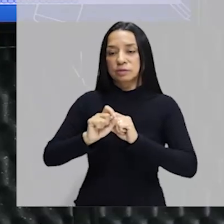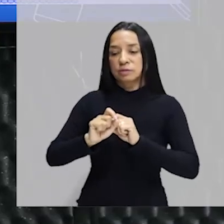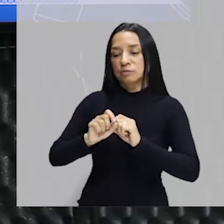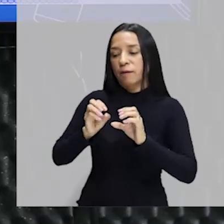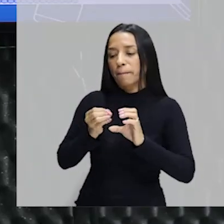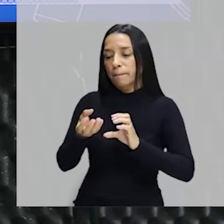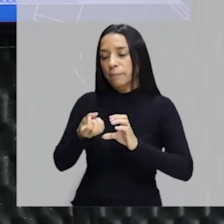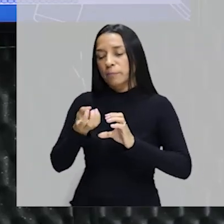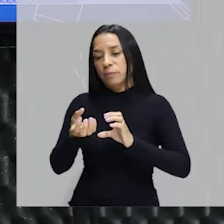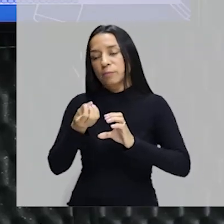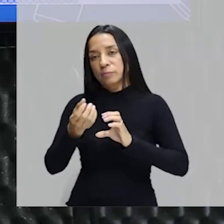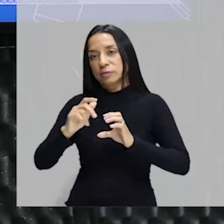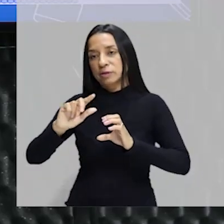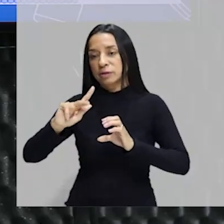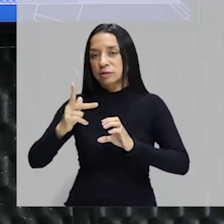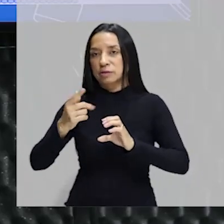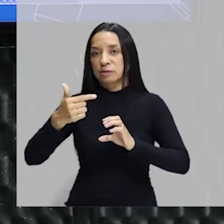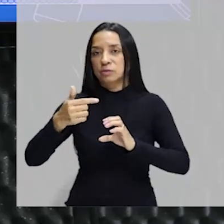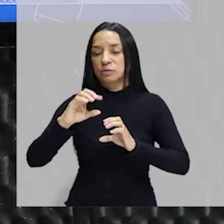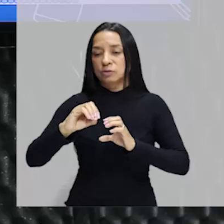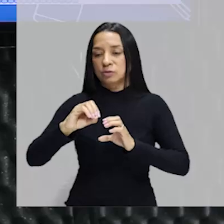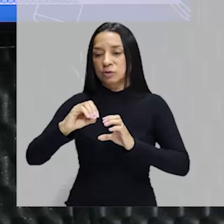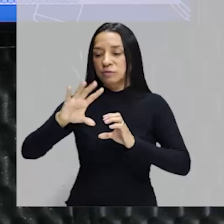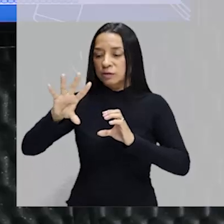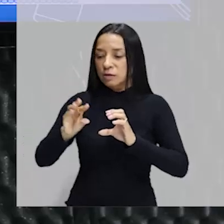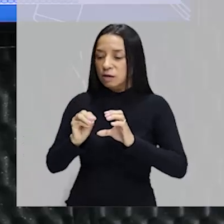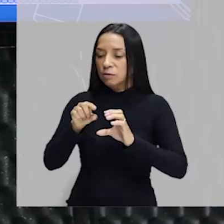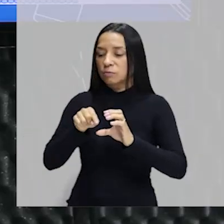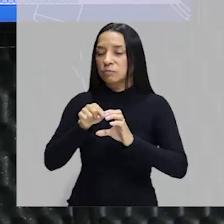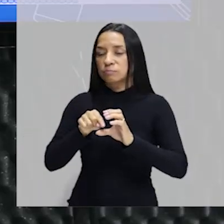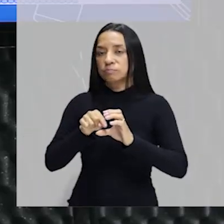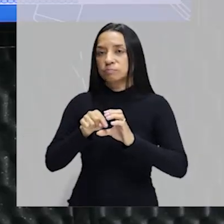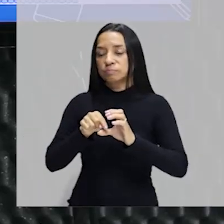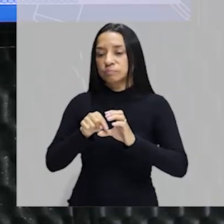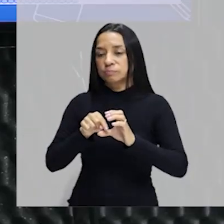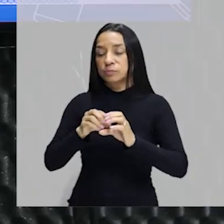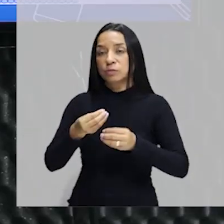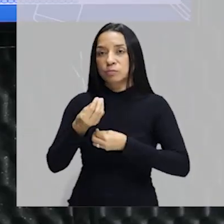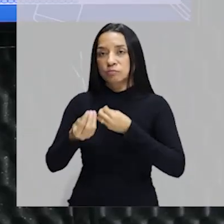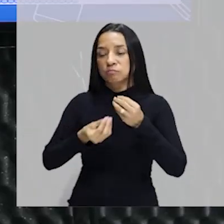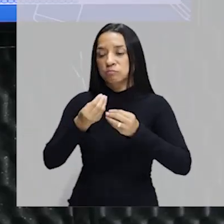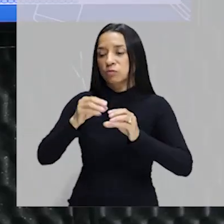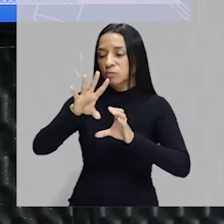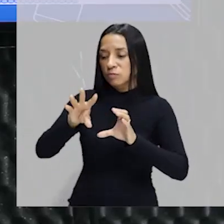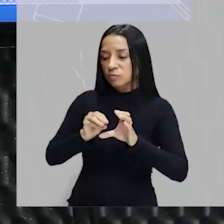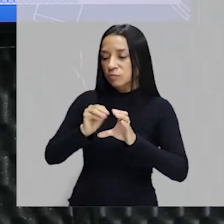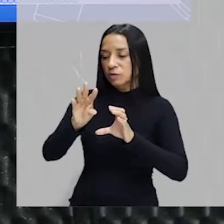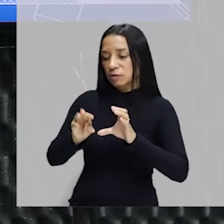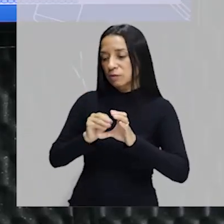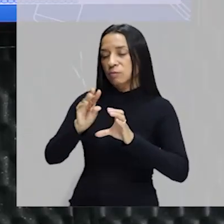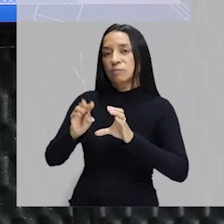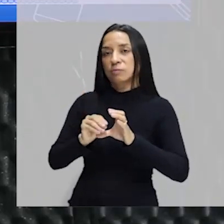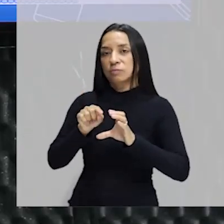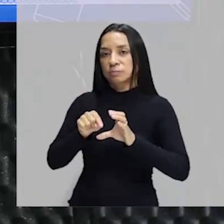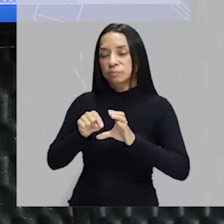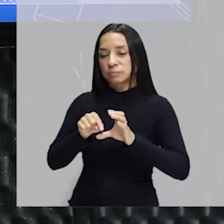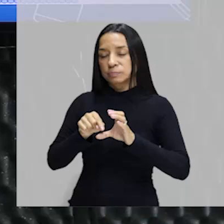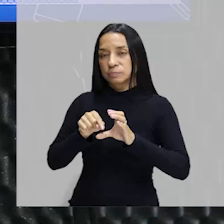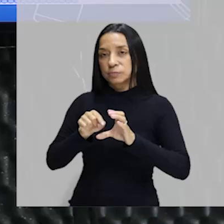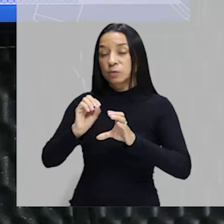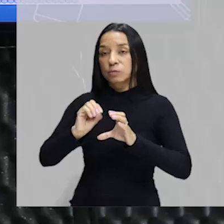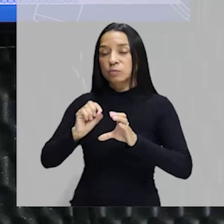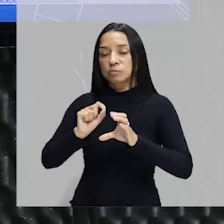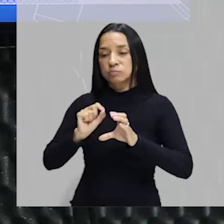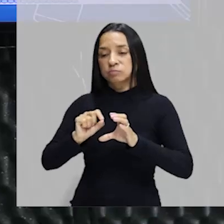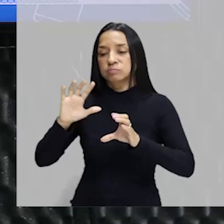bombear hidrogênios para cá e vai acumular hidrogênio aqui, pessoal. Como vai acumular hidrogênio nesse espaço intermembrana aqui, o que